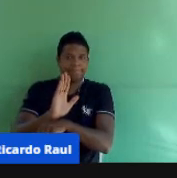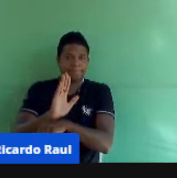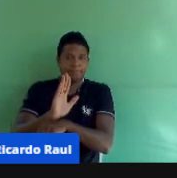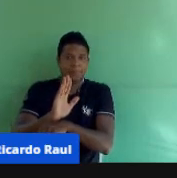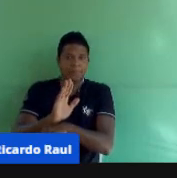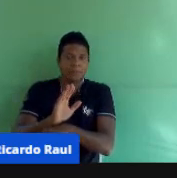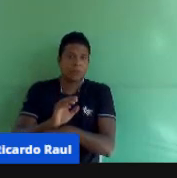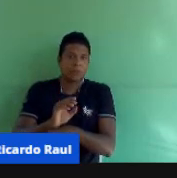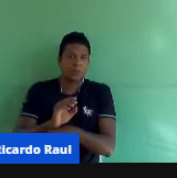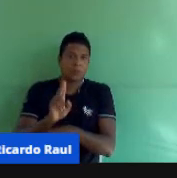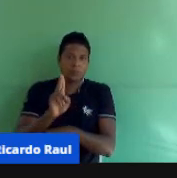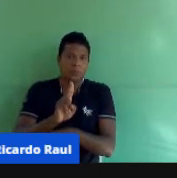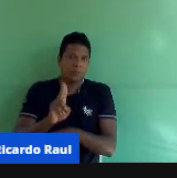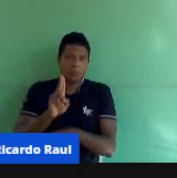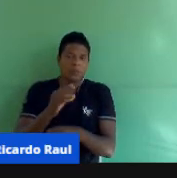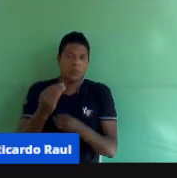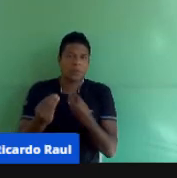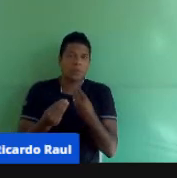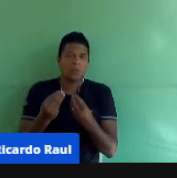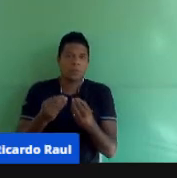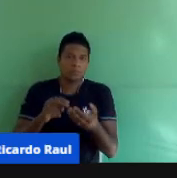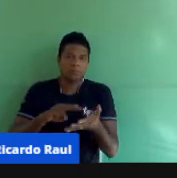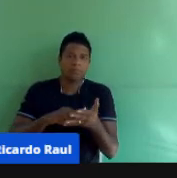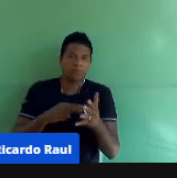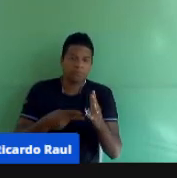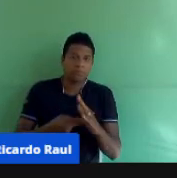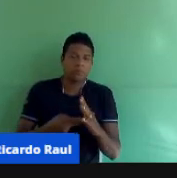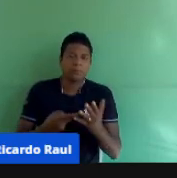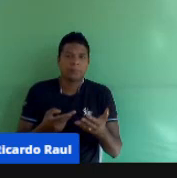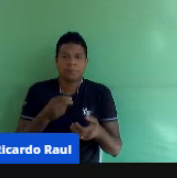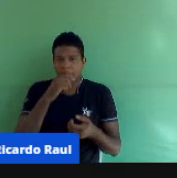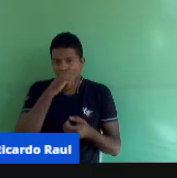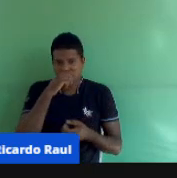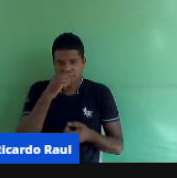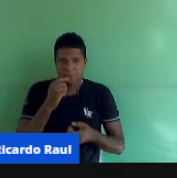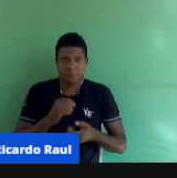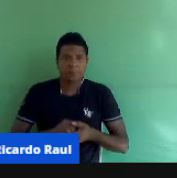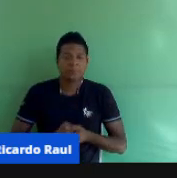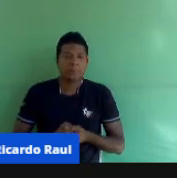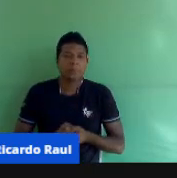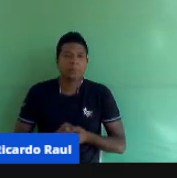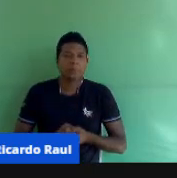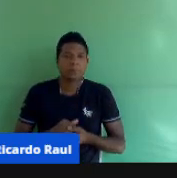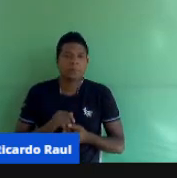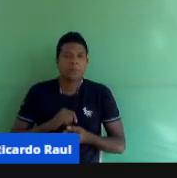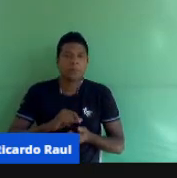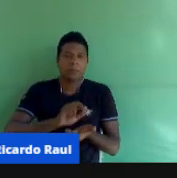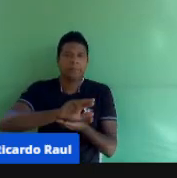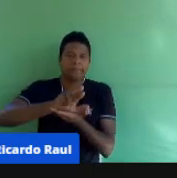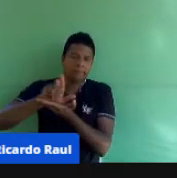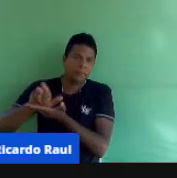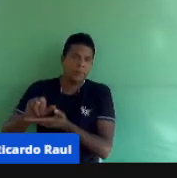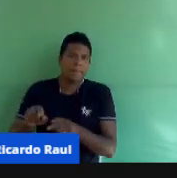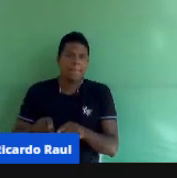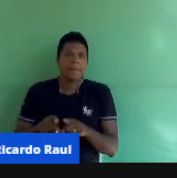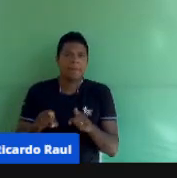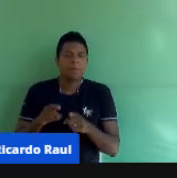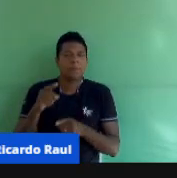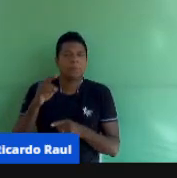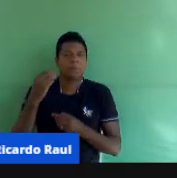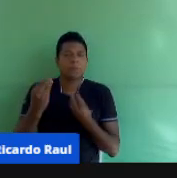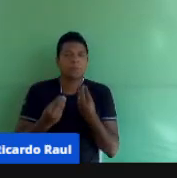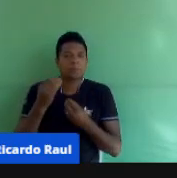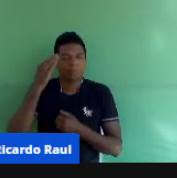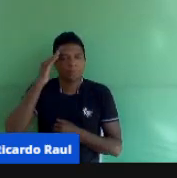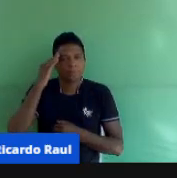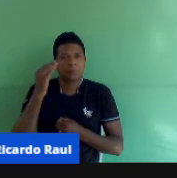filme, entenda como sinônimo, como o Rafael falou, tá? Por favor, eu sei que existem diferenças, mas vamos entender como sinônimo,